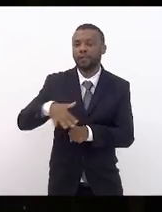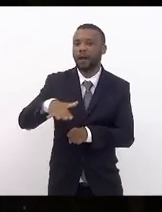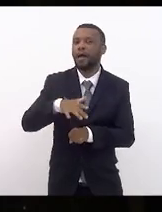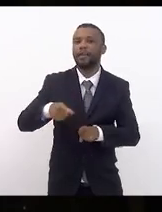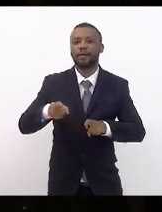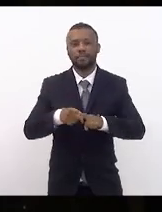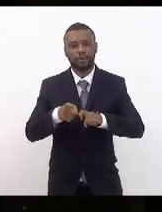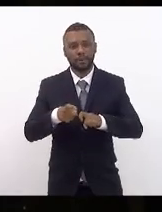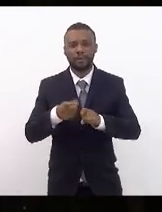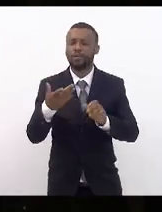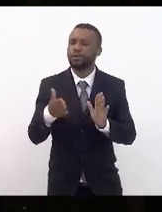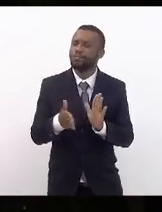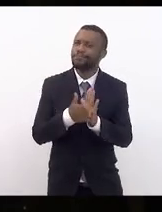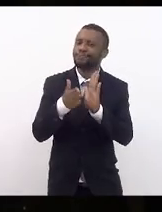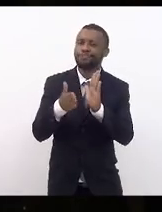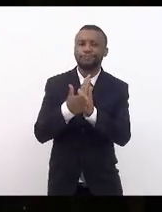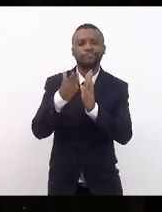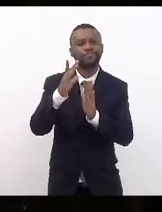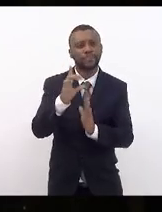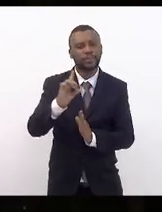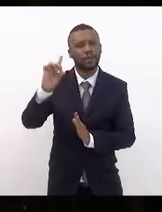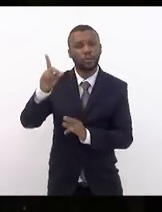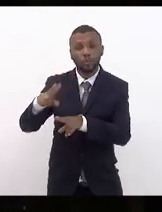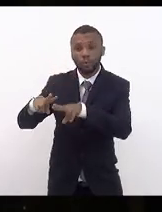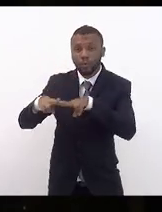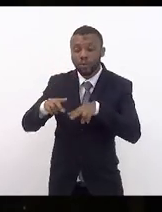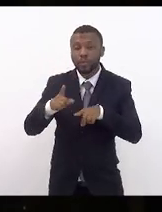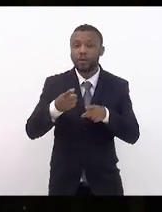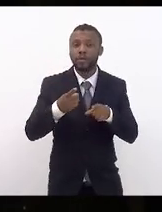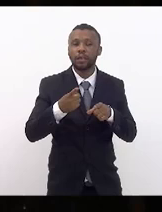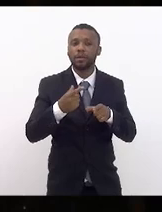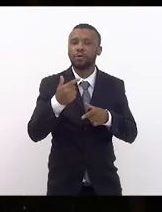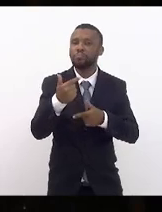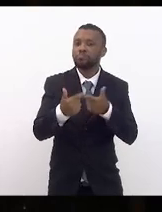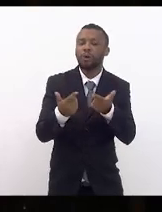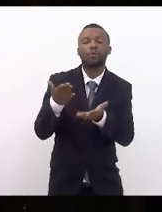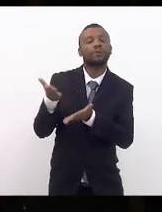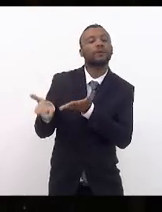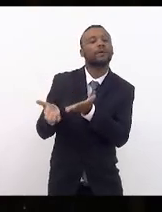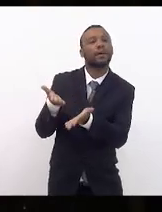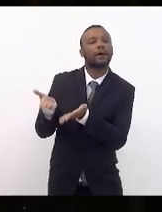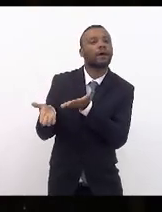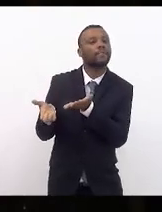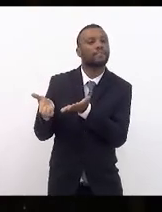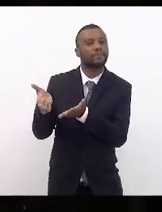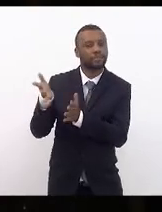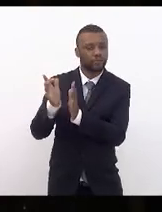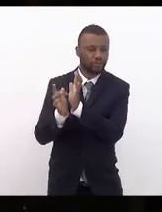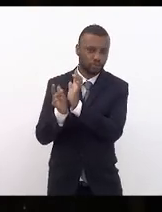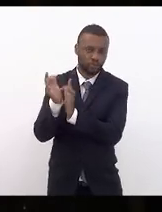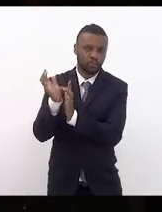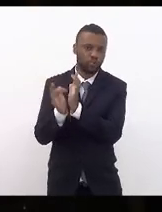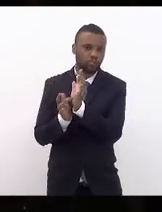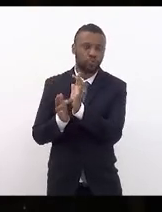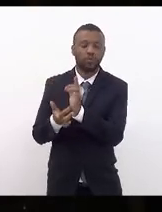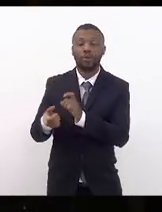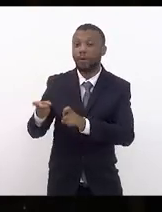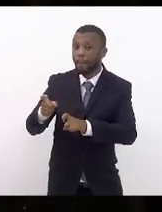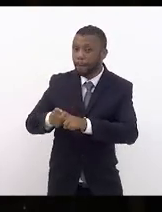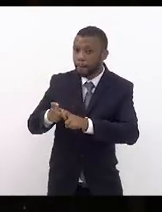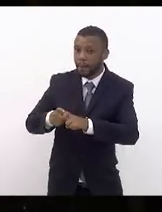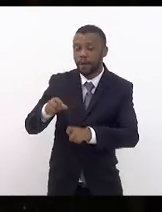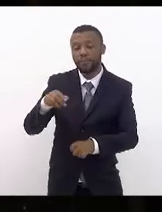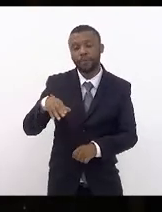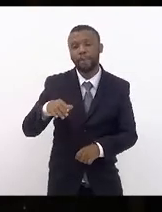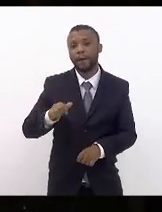seja Deus por isso, um servidor de Jesus. Dr. Mário Vaz é uma